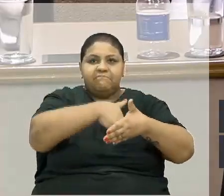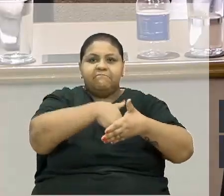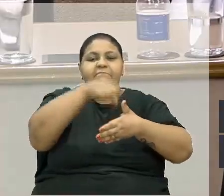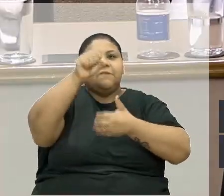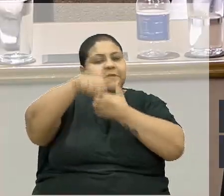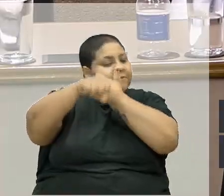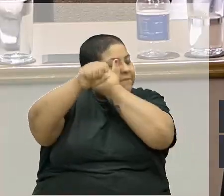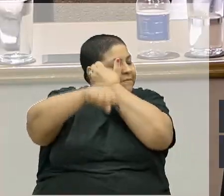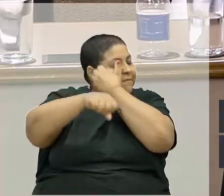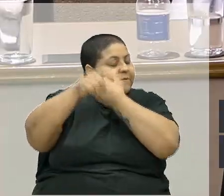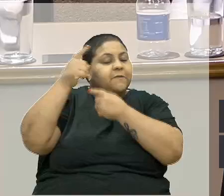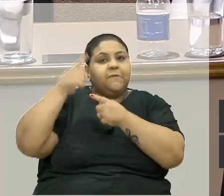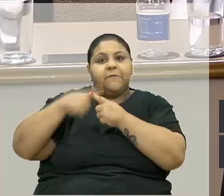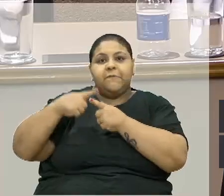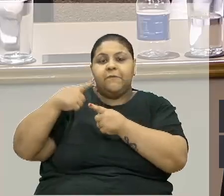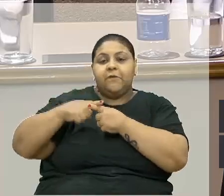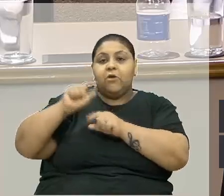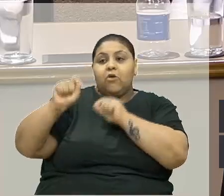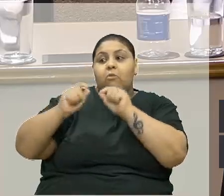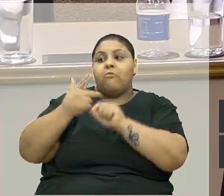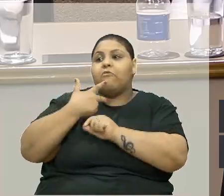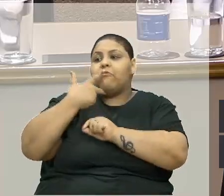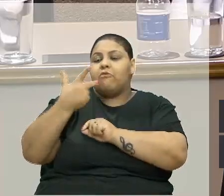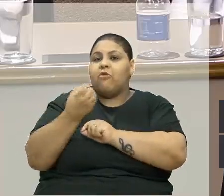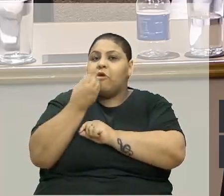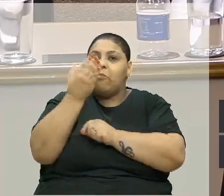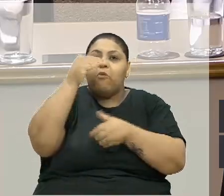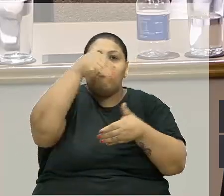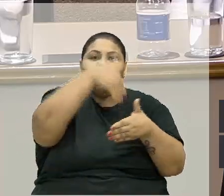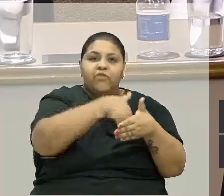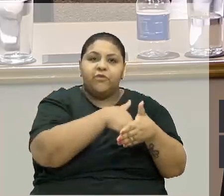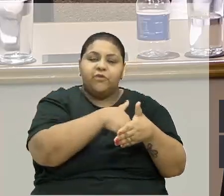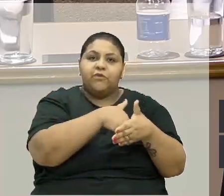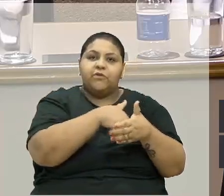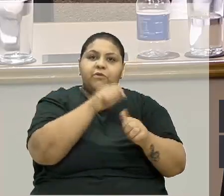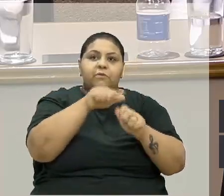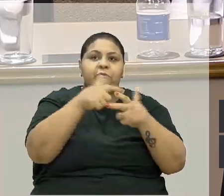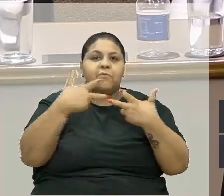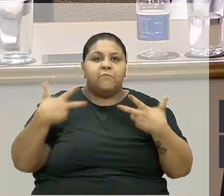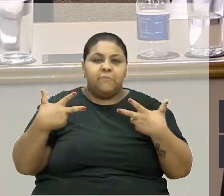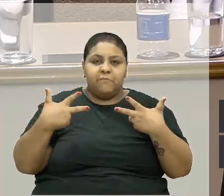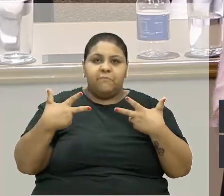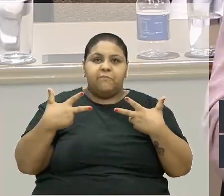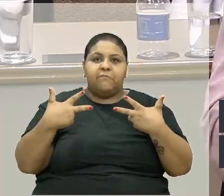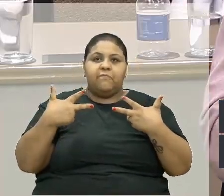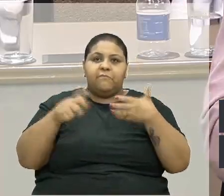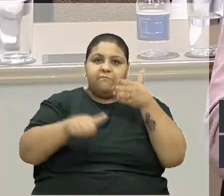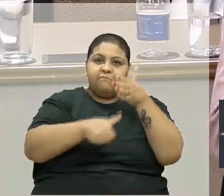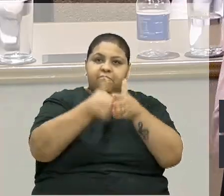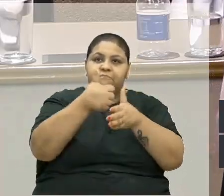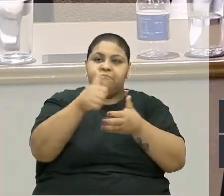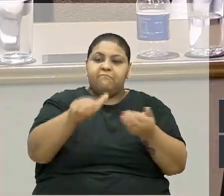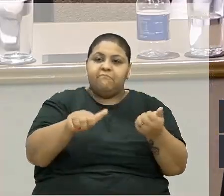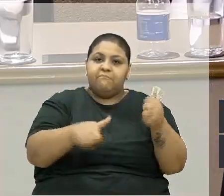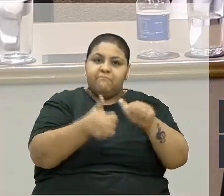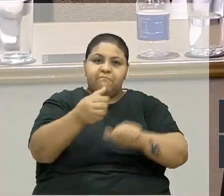sim, porque, como disse, é bom votar coisas que prestem uma melhor qualidade de